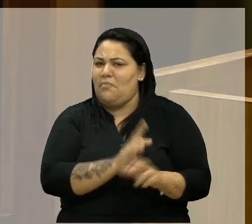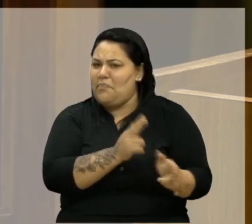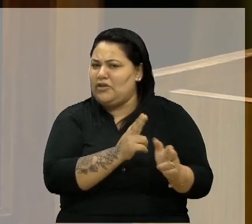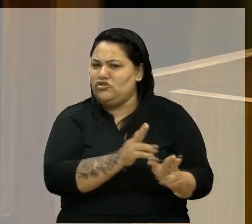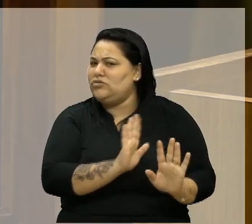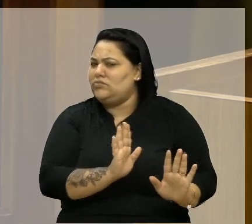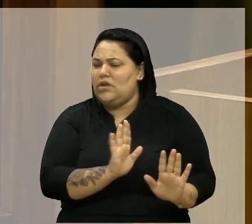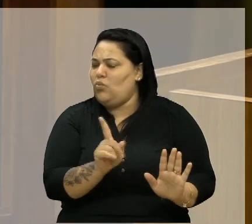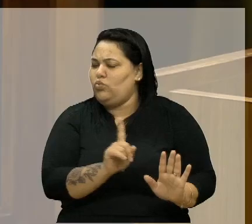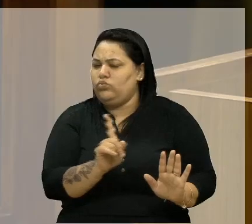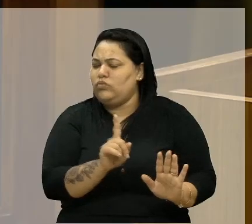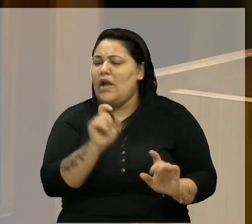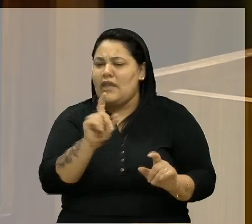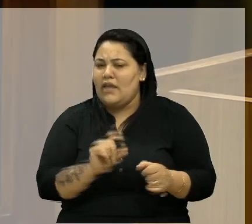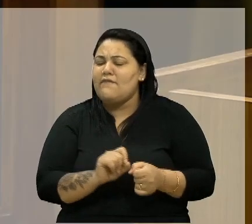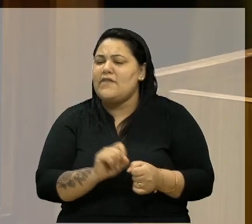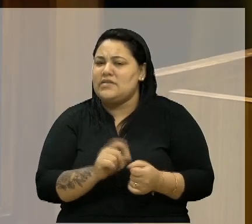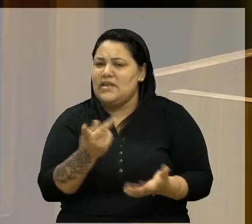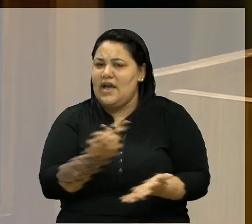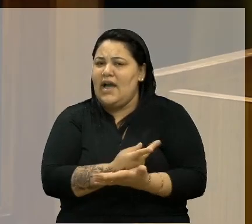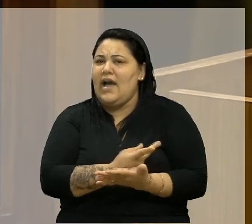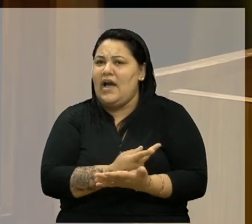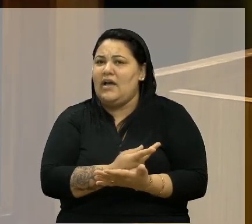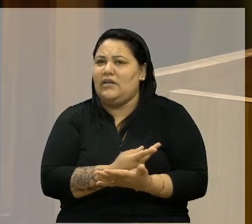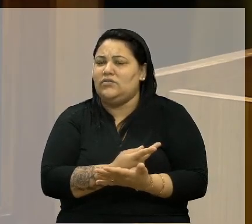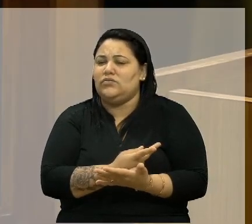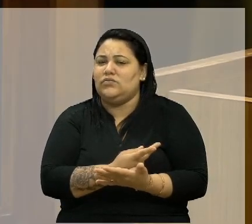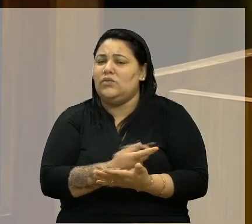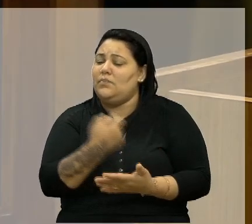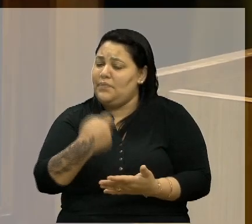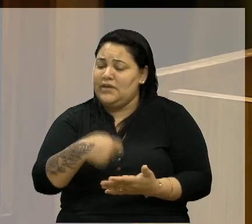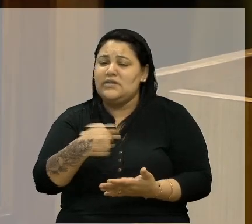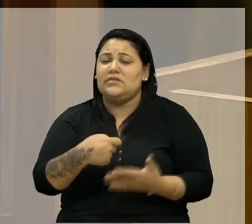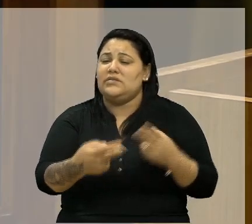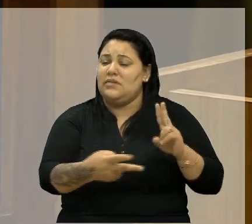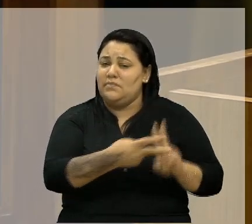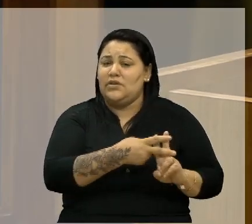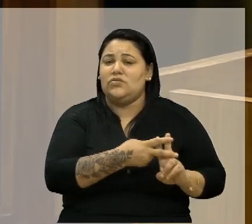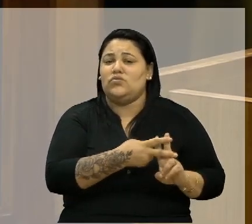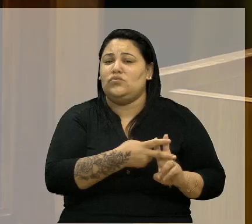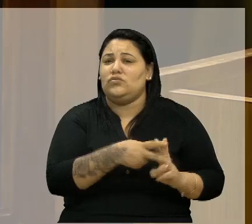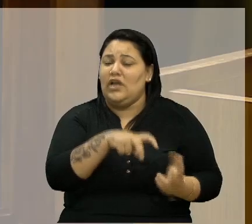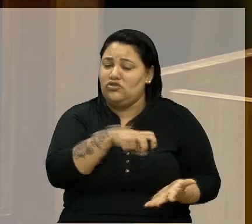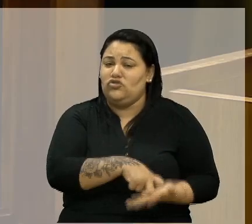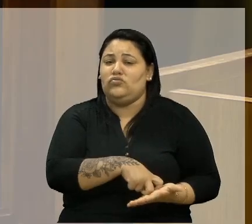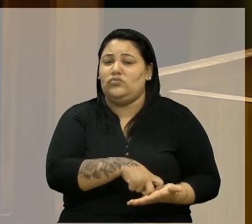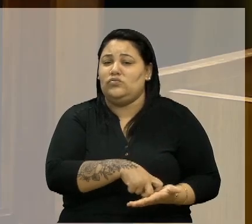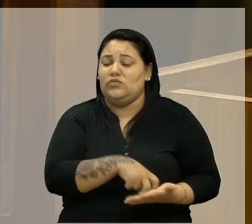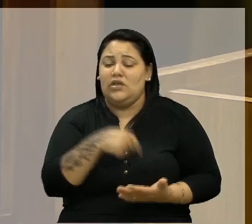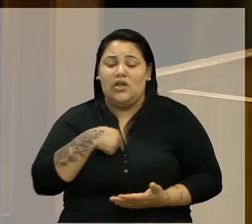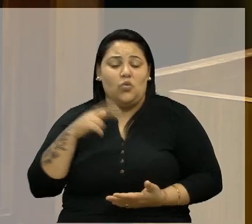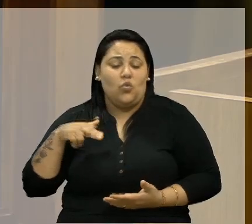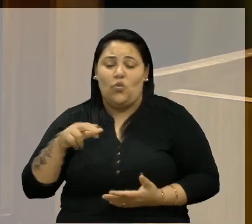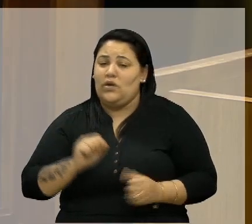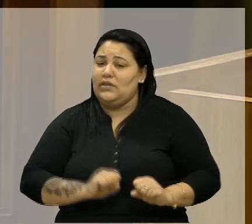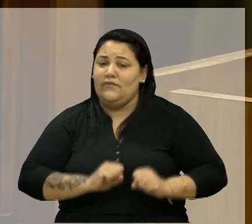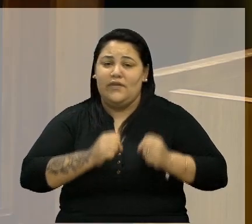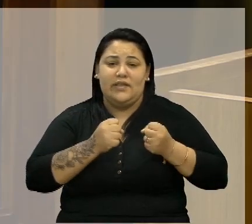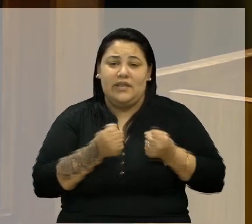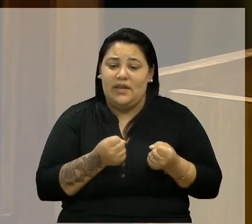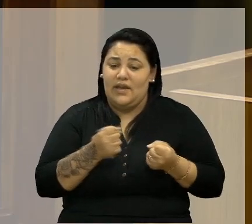faz alguma coisa fora das 4 linhas, como se diz, tem que ser punido. E nós nunca protegemos e nunca viemos